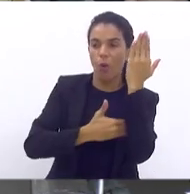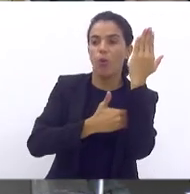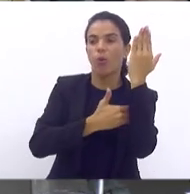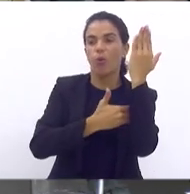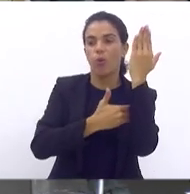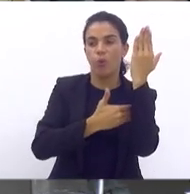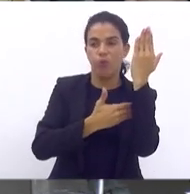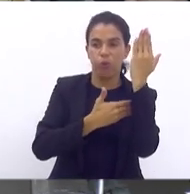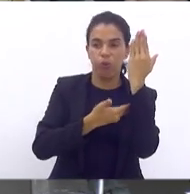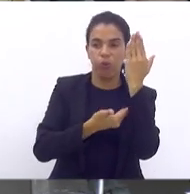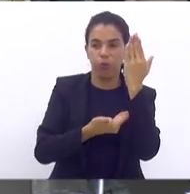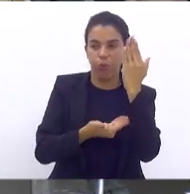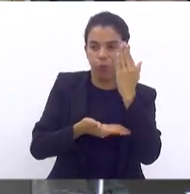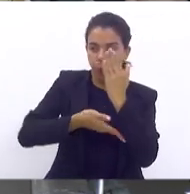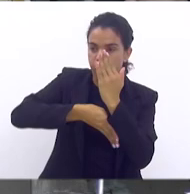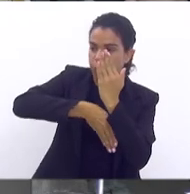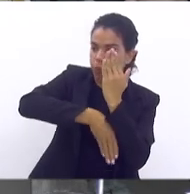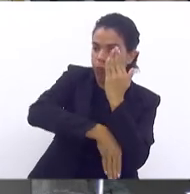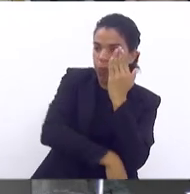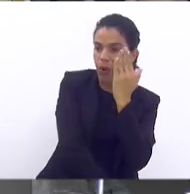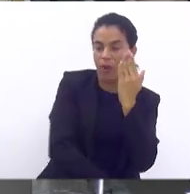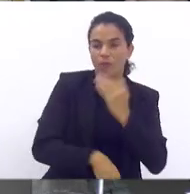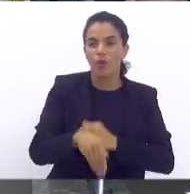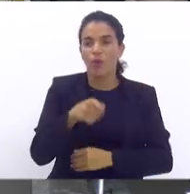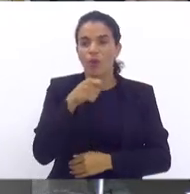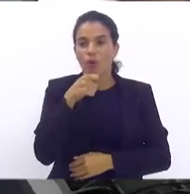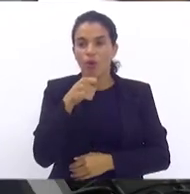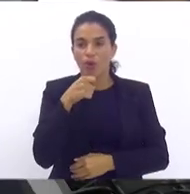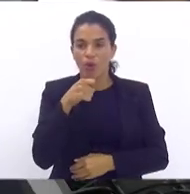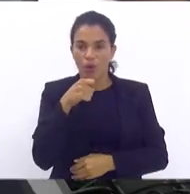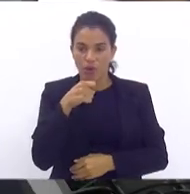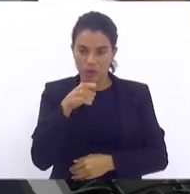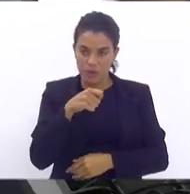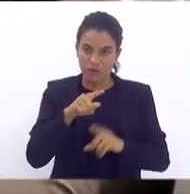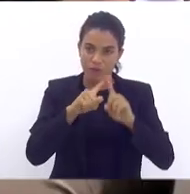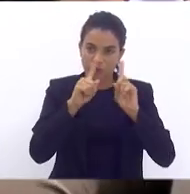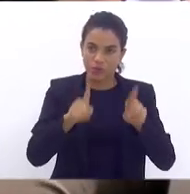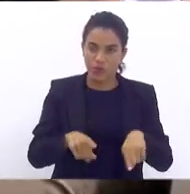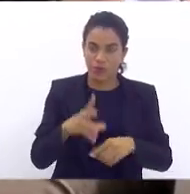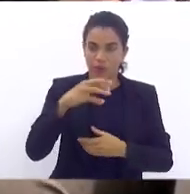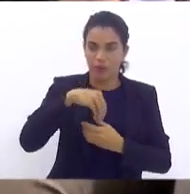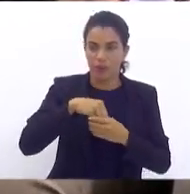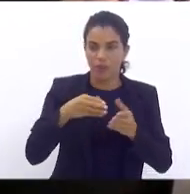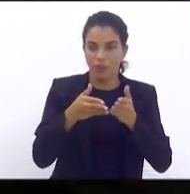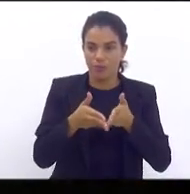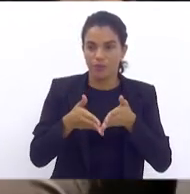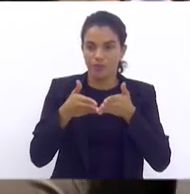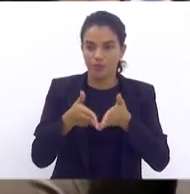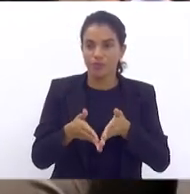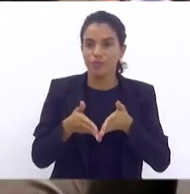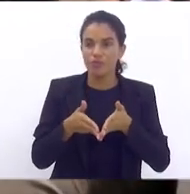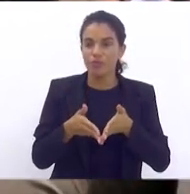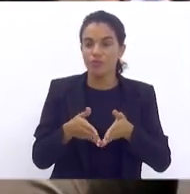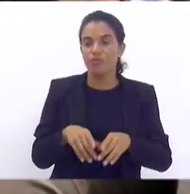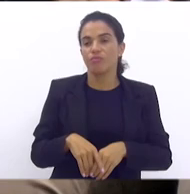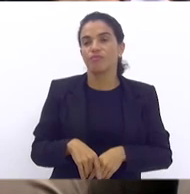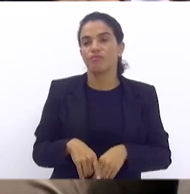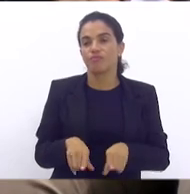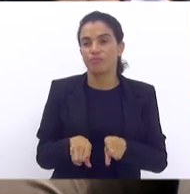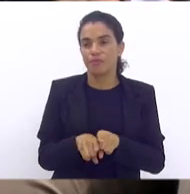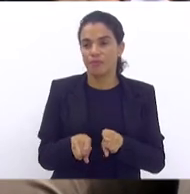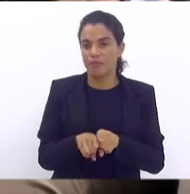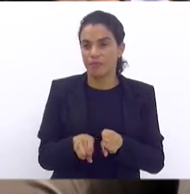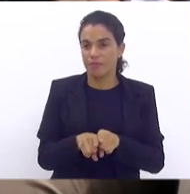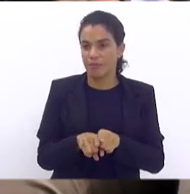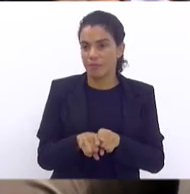flutuando sem navegabilidade ou sem tripulação mínima? Nós tentamos fazer e fazemos